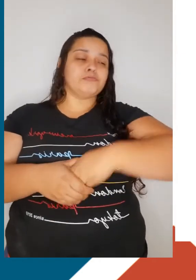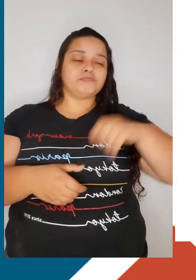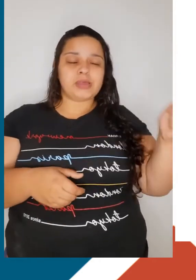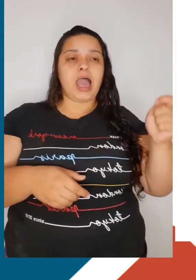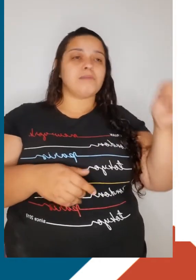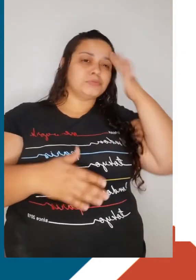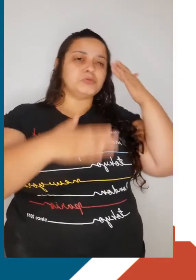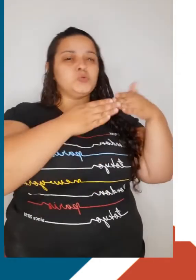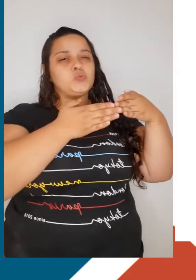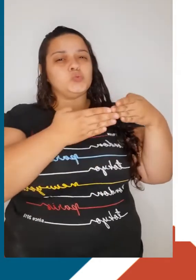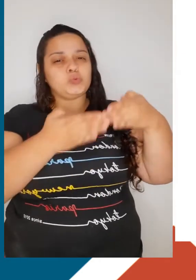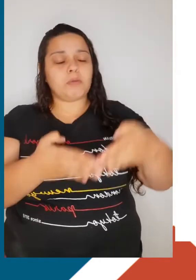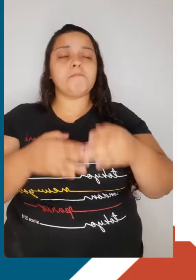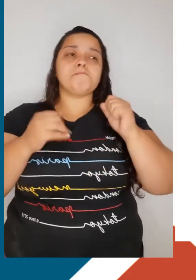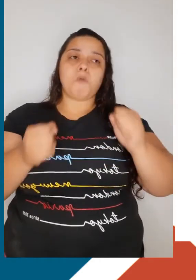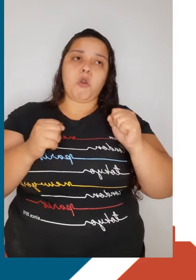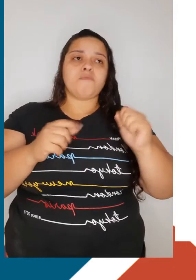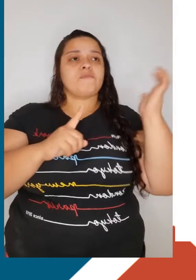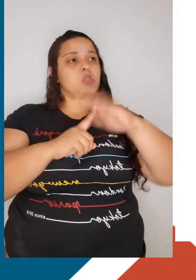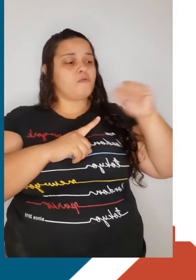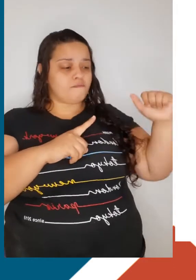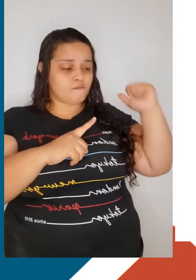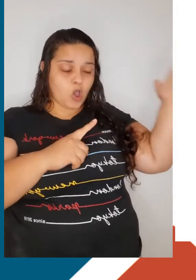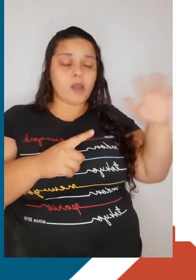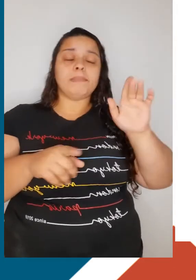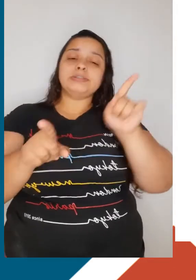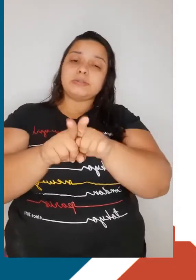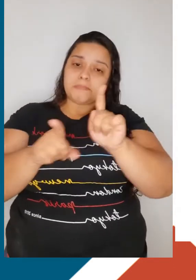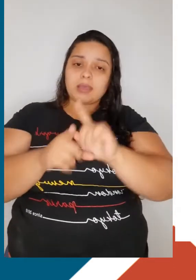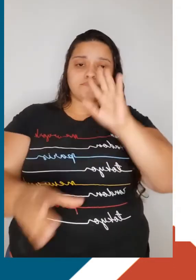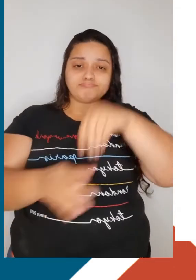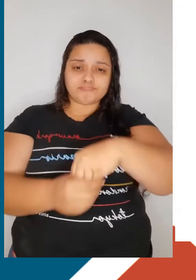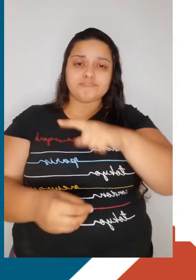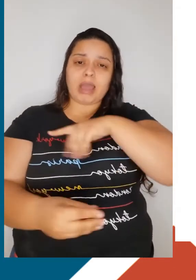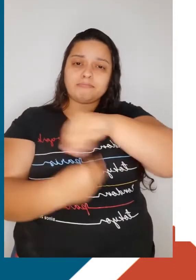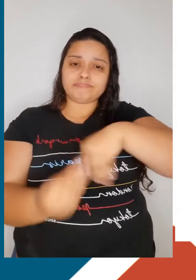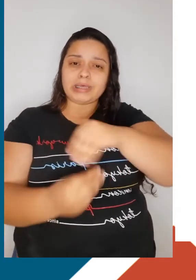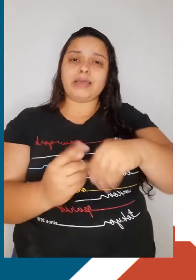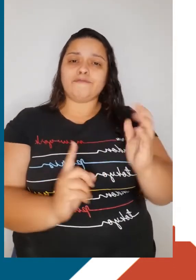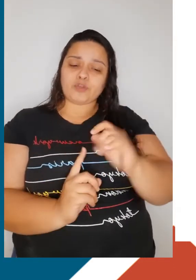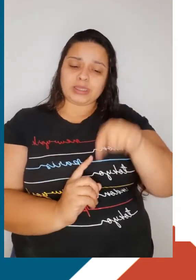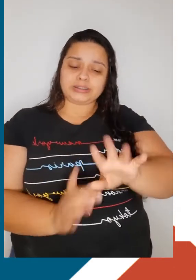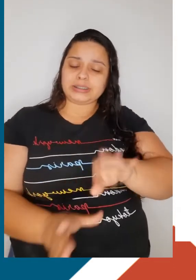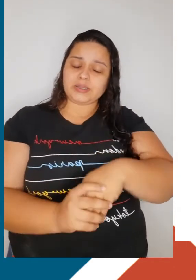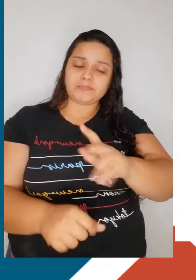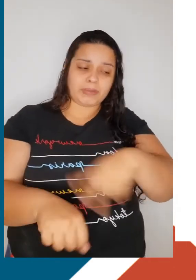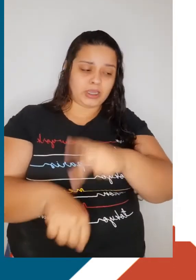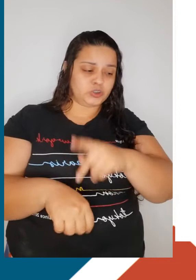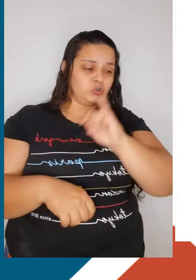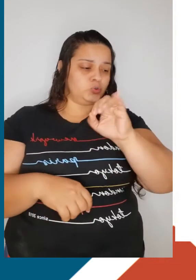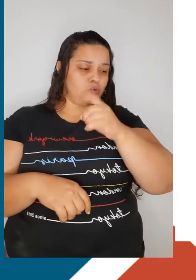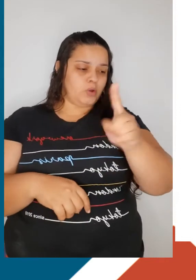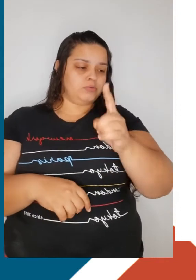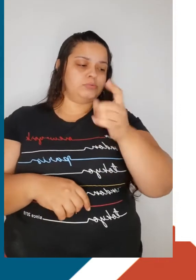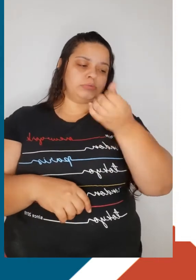Europa podem ser considerados aqui como fatores externos que se juntam aos internos já mencionados. No Brasil, o príncipe Dom João